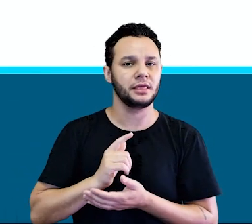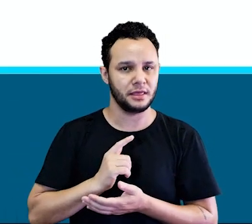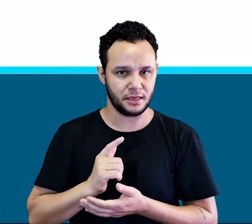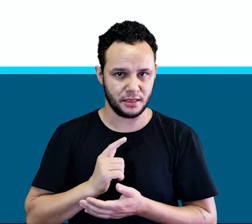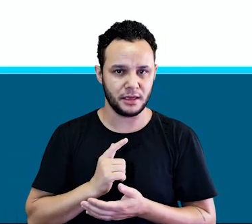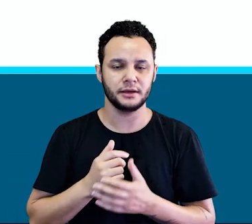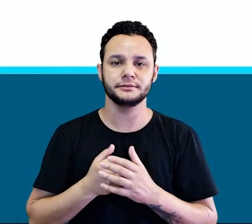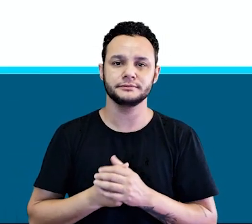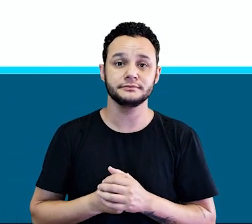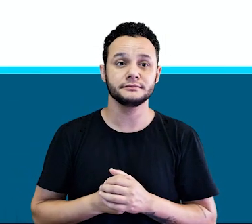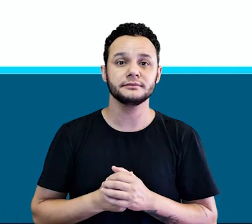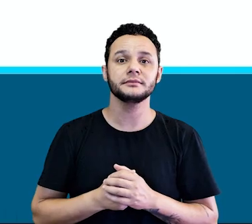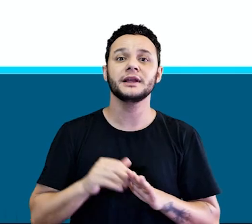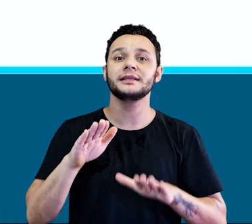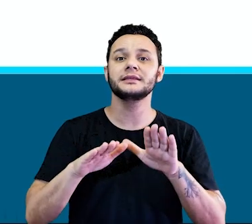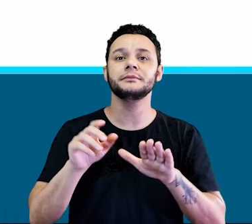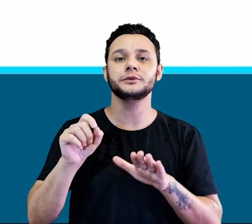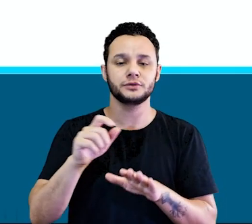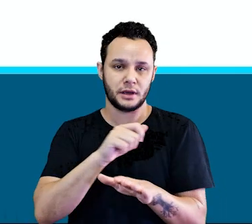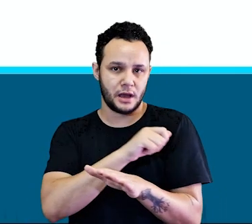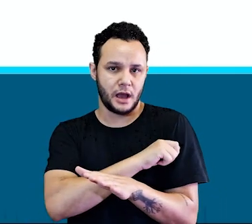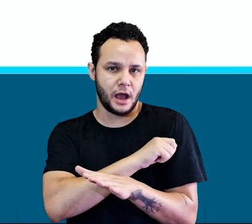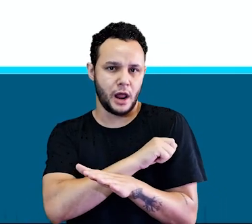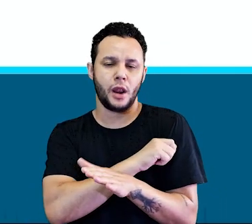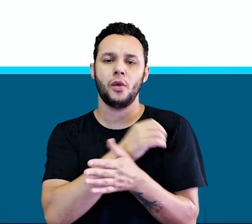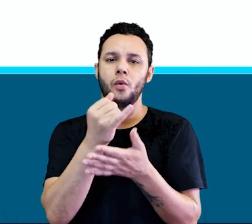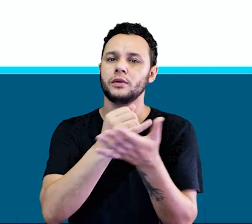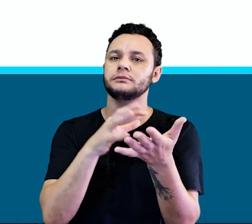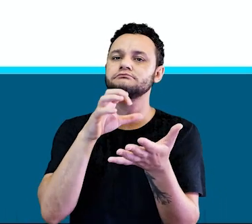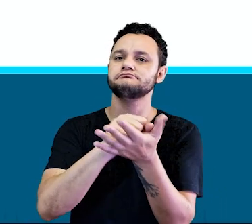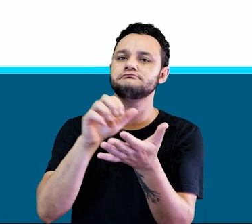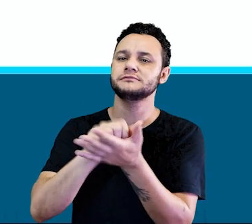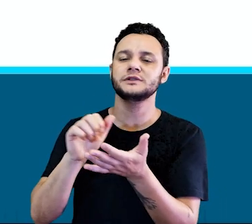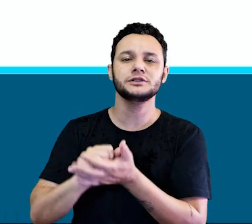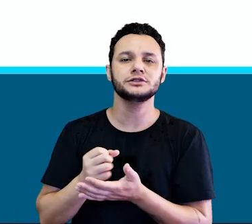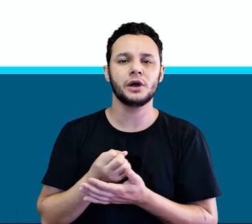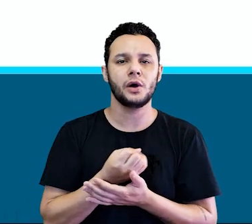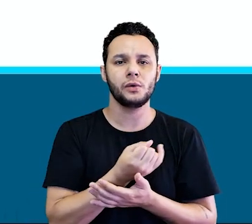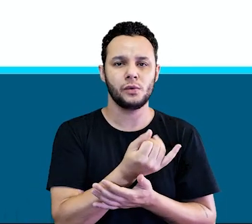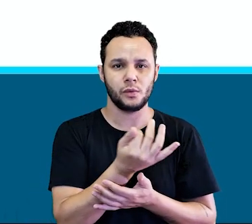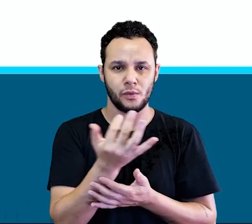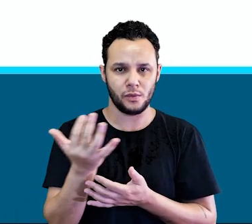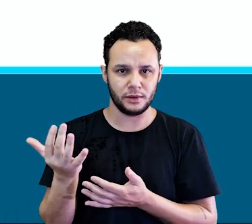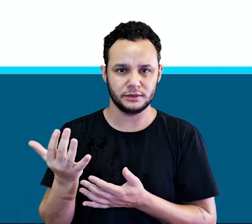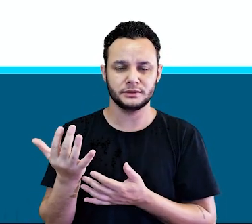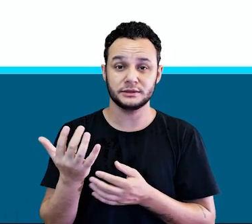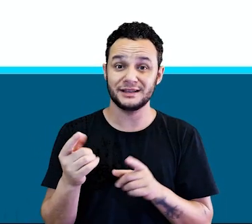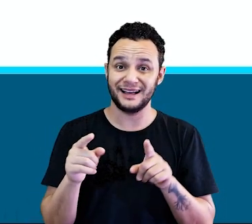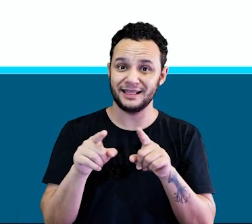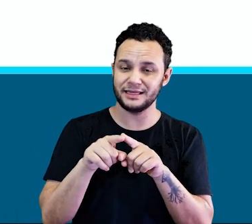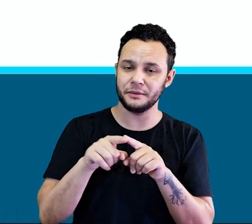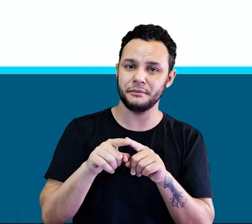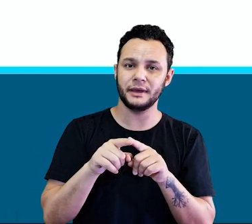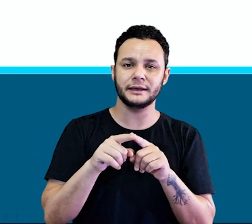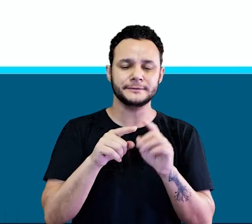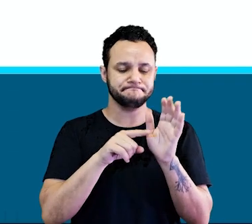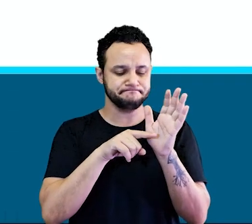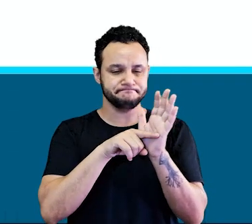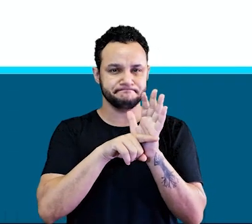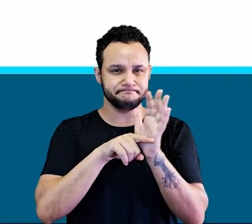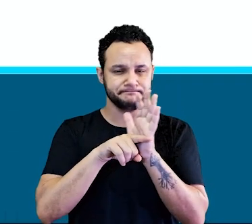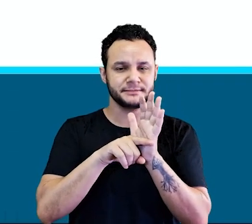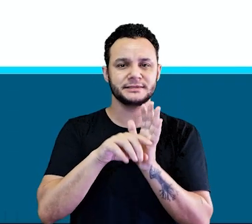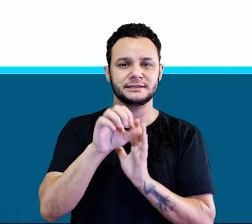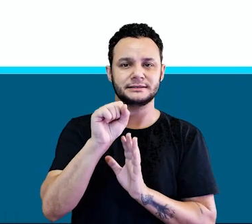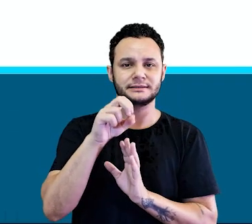são recursos, né, que são transferidos de acordo com o número de alunos e também de acordo com o